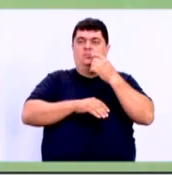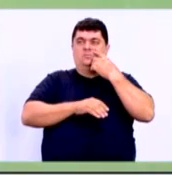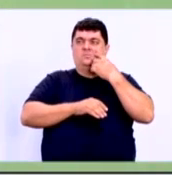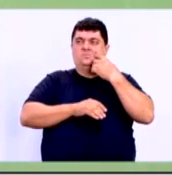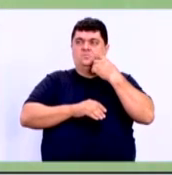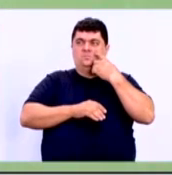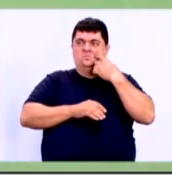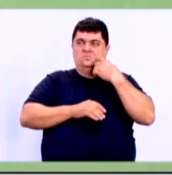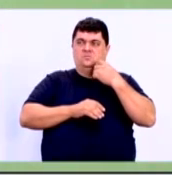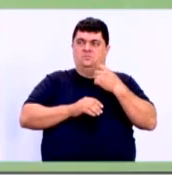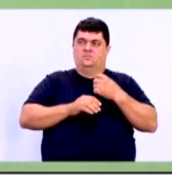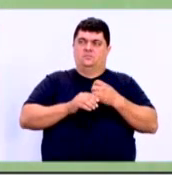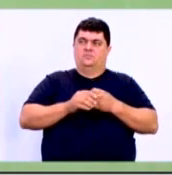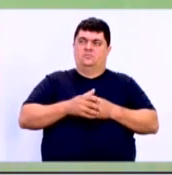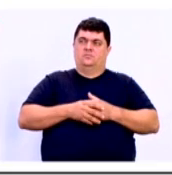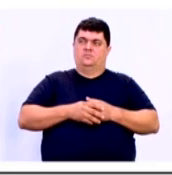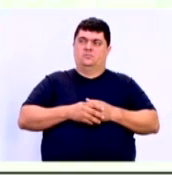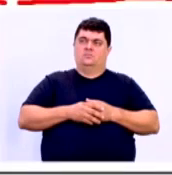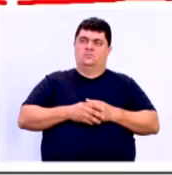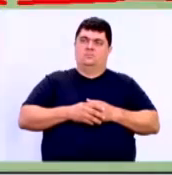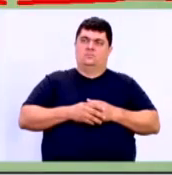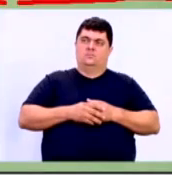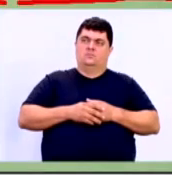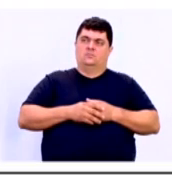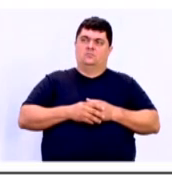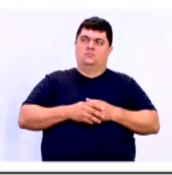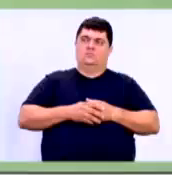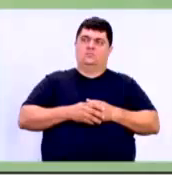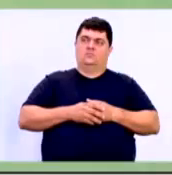20. Deixa eu ver lá, vou voltar aqui.